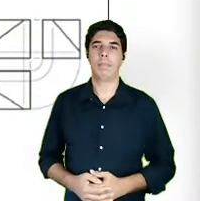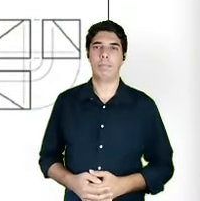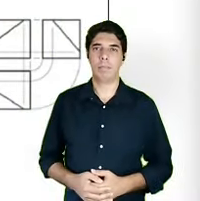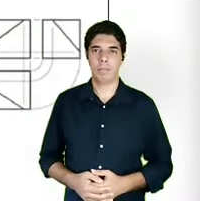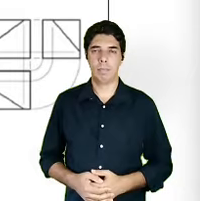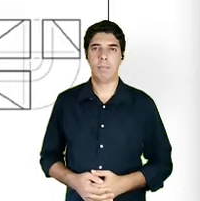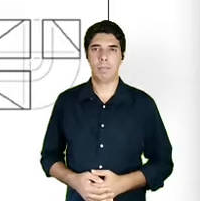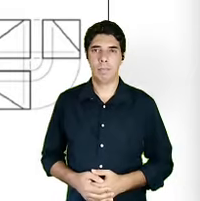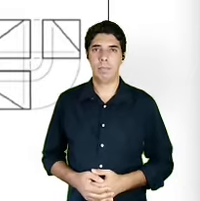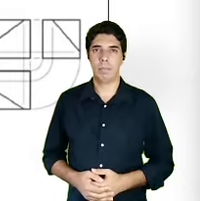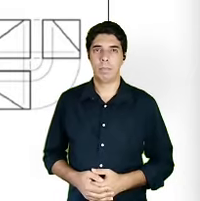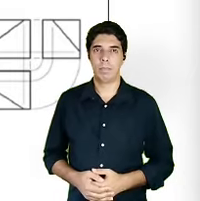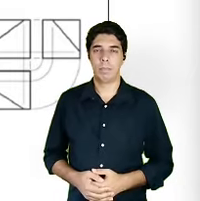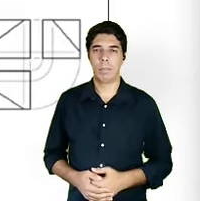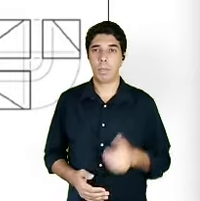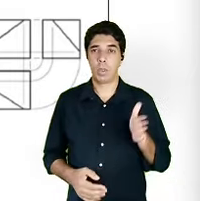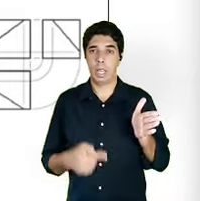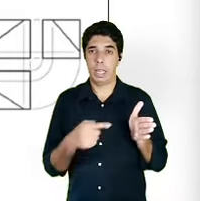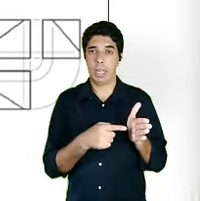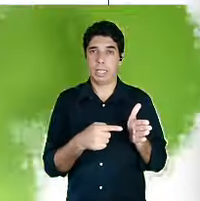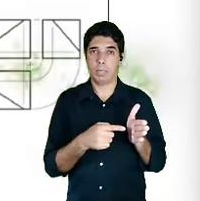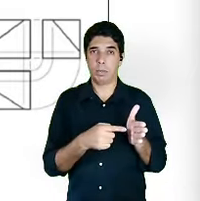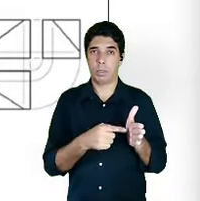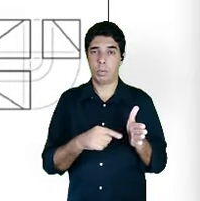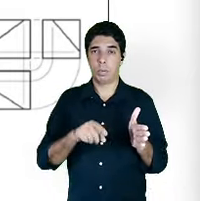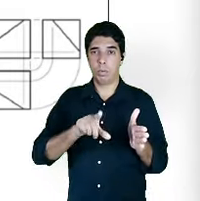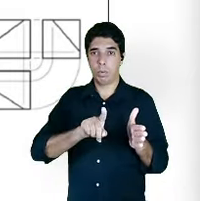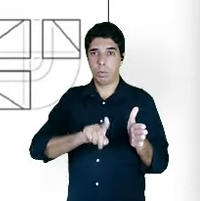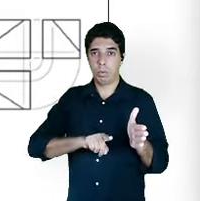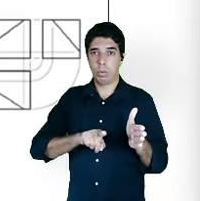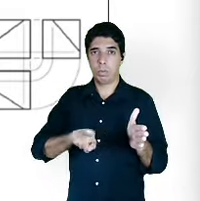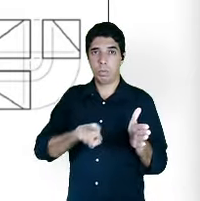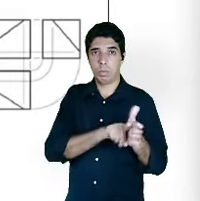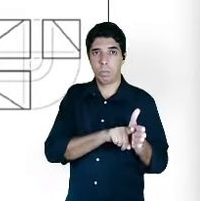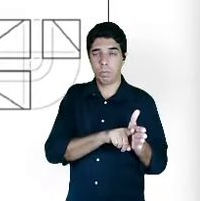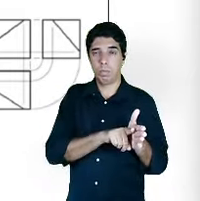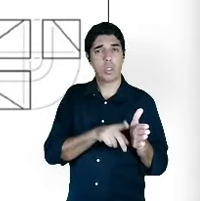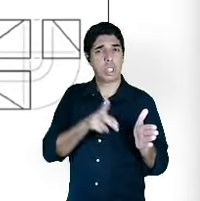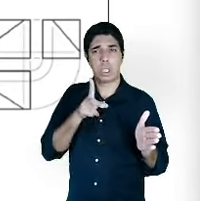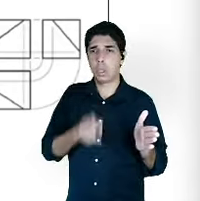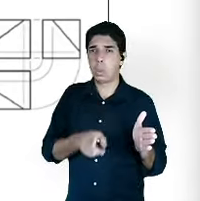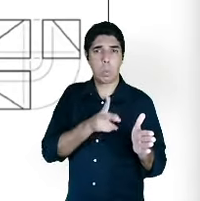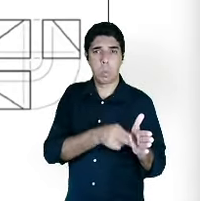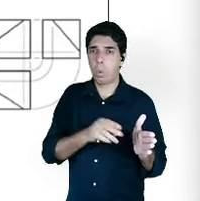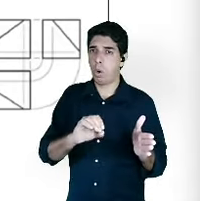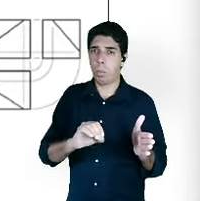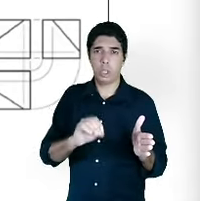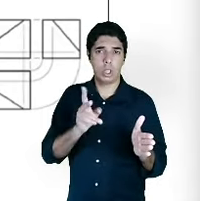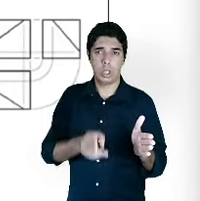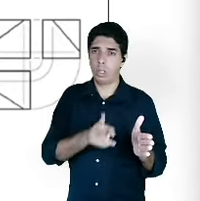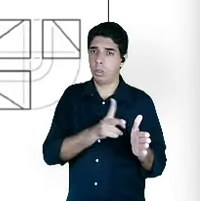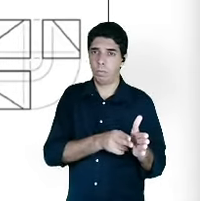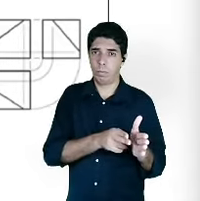ó, essa projeção, que é a frontal, essa superfície, ela está sendo representada aqui em sua verdadeira grandeza,